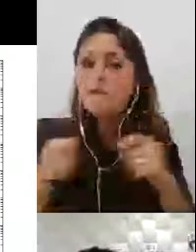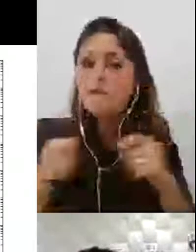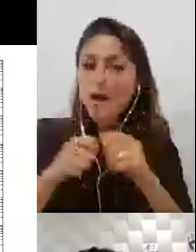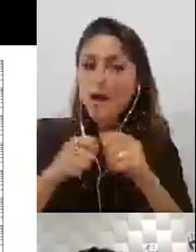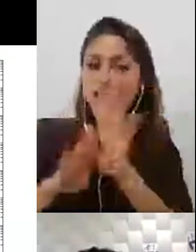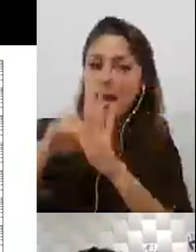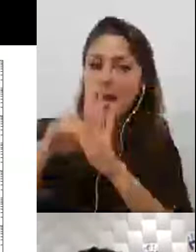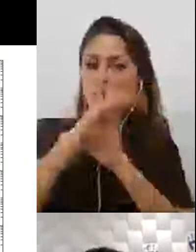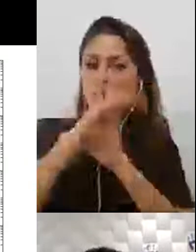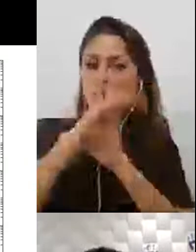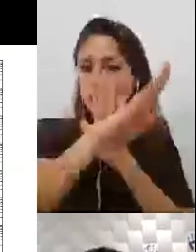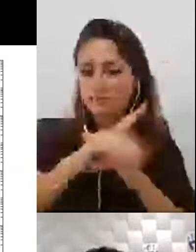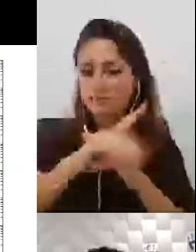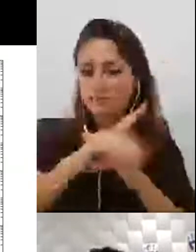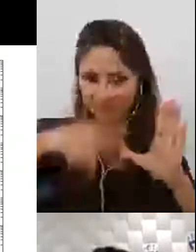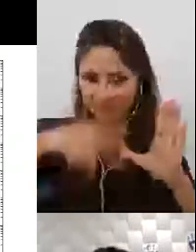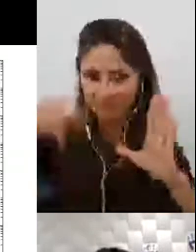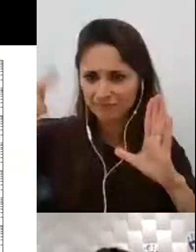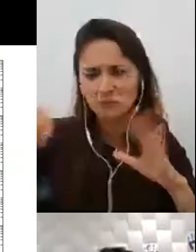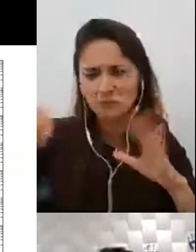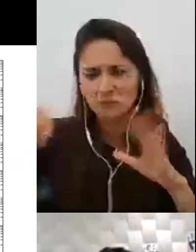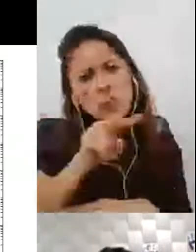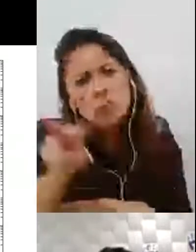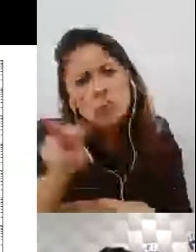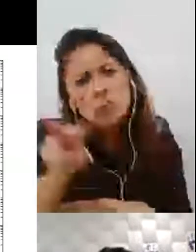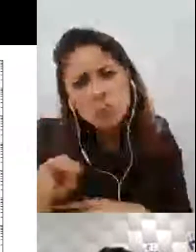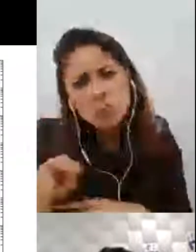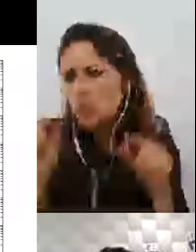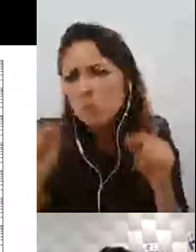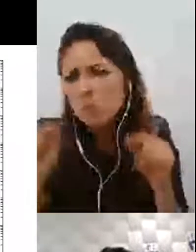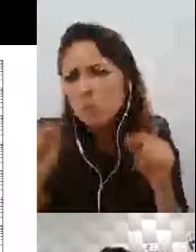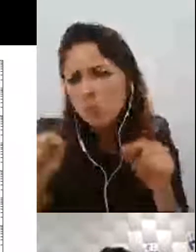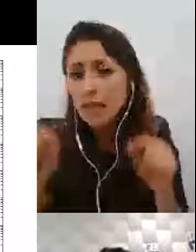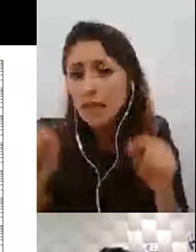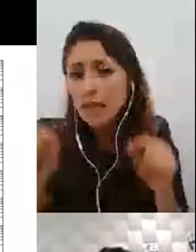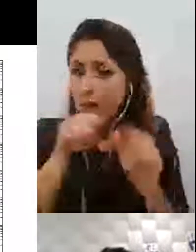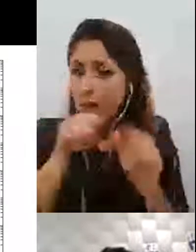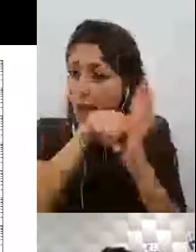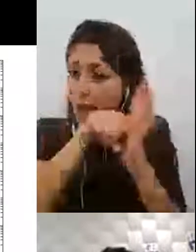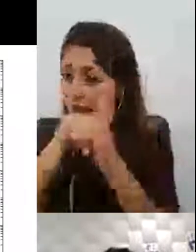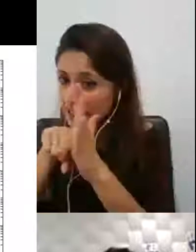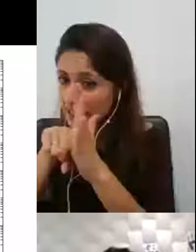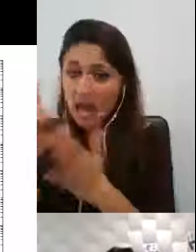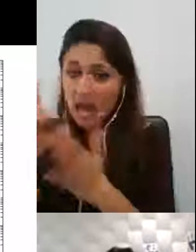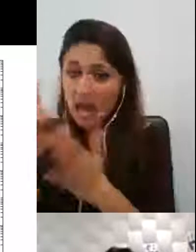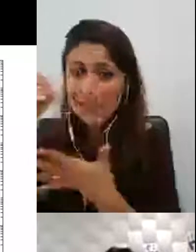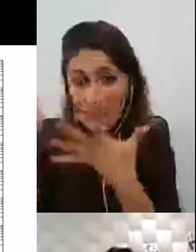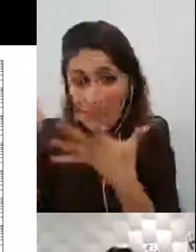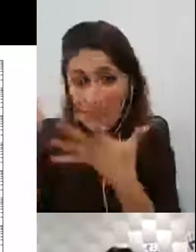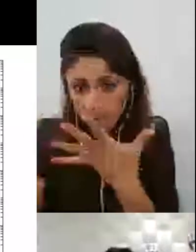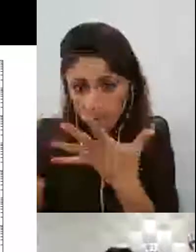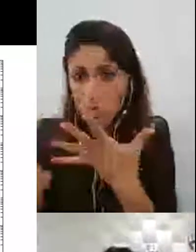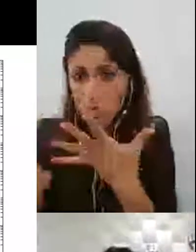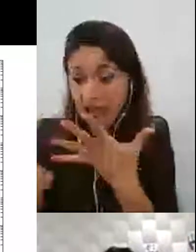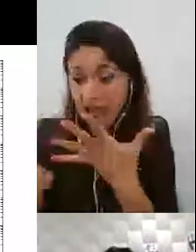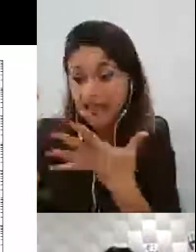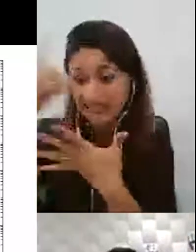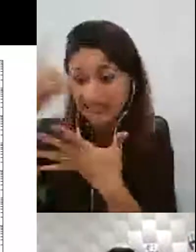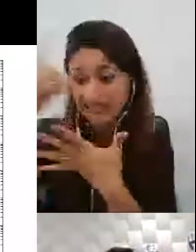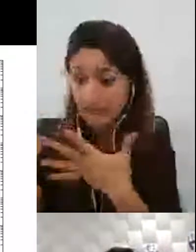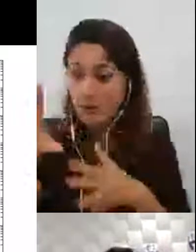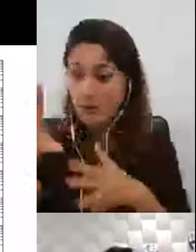Esses dados por si só não dizem nada. Esses dados nós temos que transformar em informações, transformar a especificação